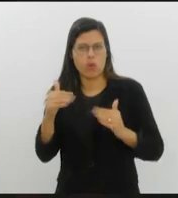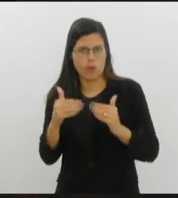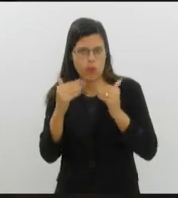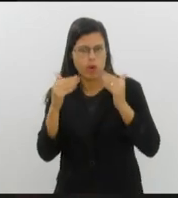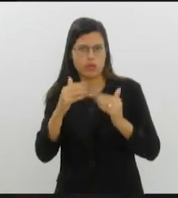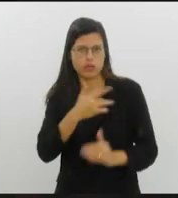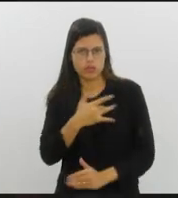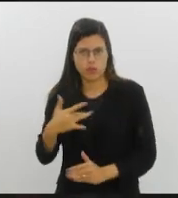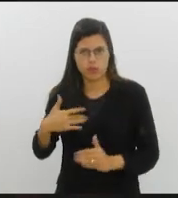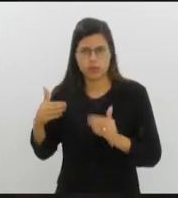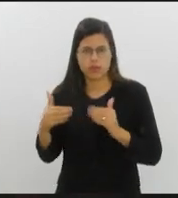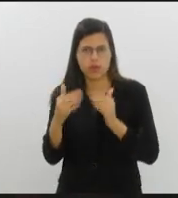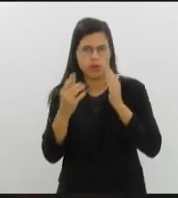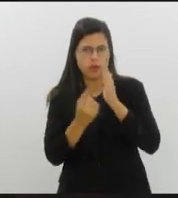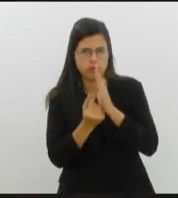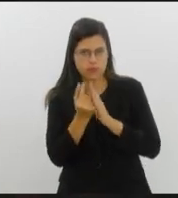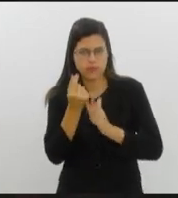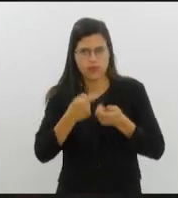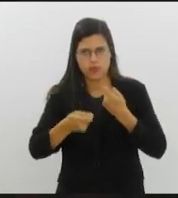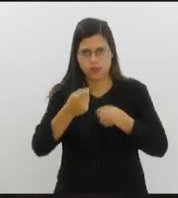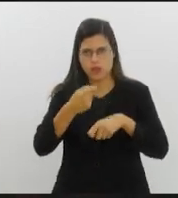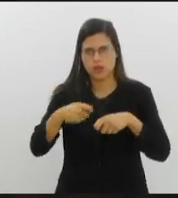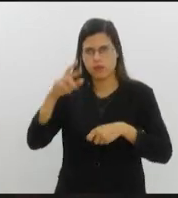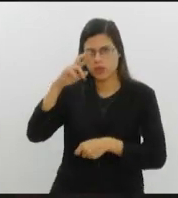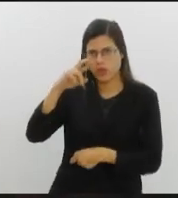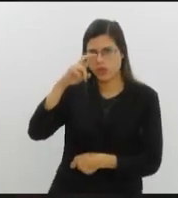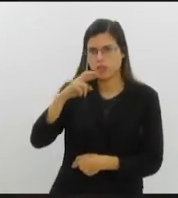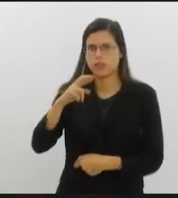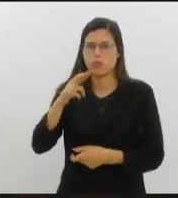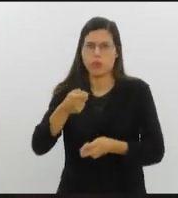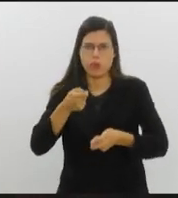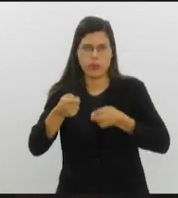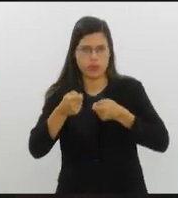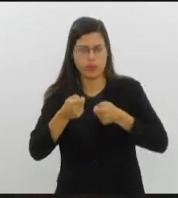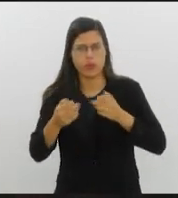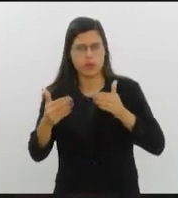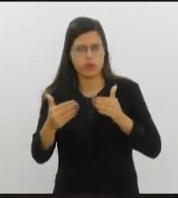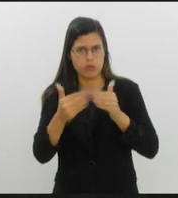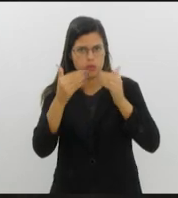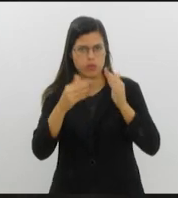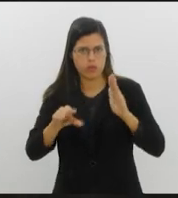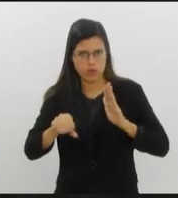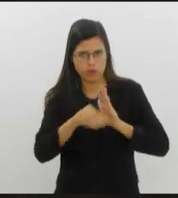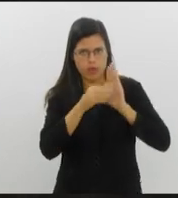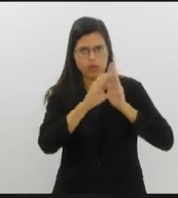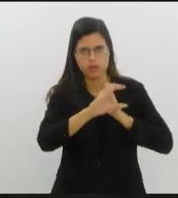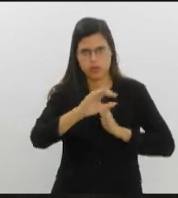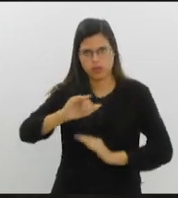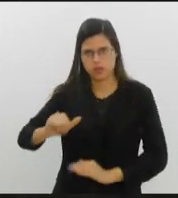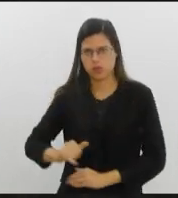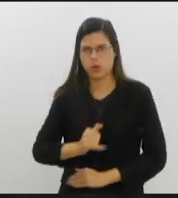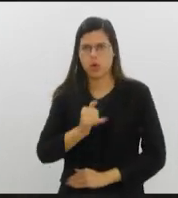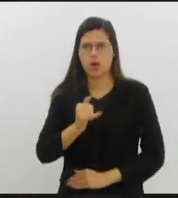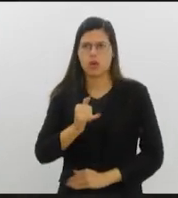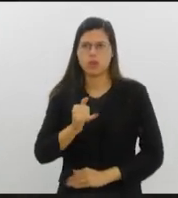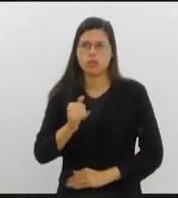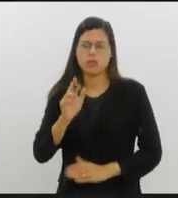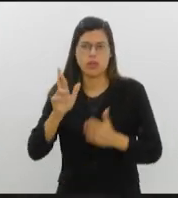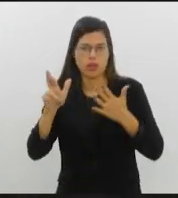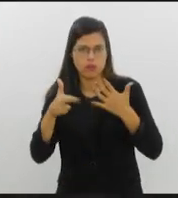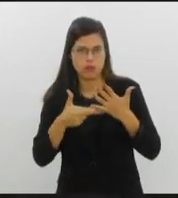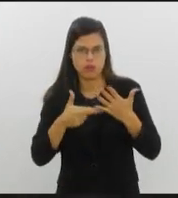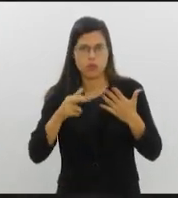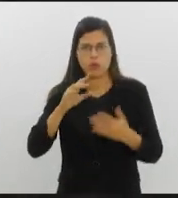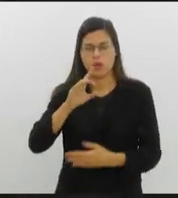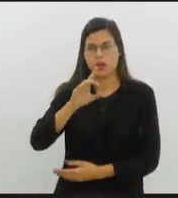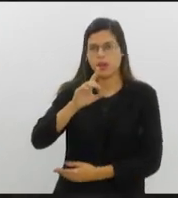favorável, de Orçamento, Finanças, Fiscalização Financeira e Controle favorável com as emendas da CCJ. Relatores deputados Guilherme